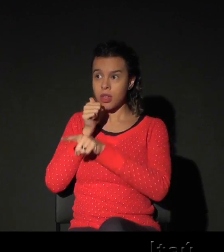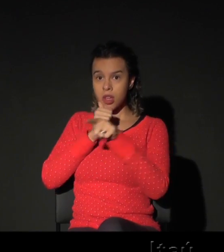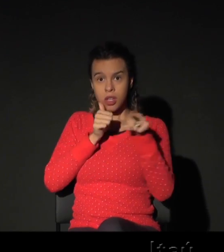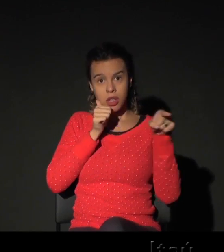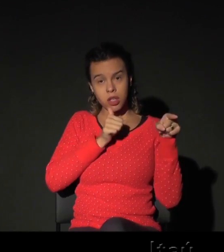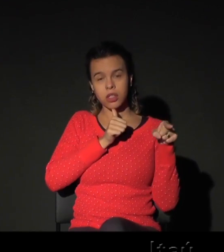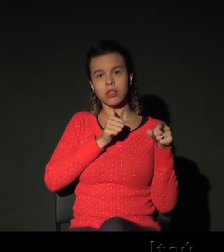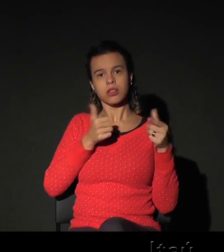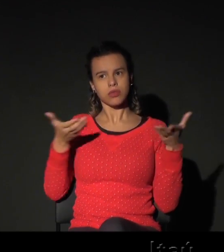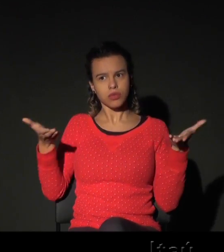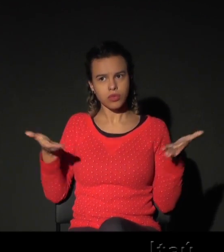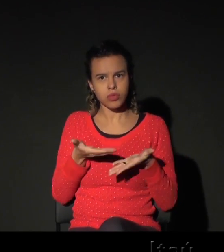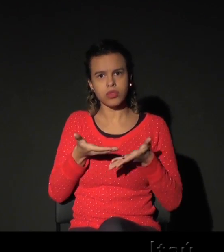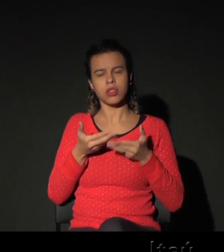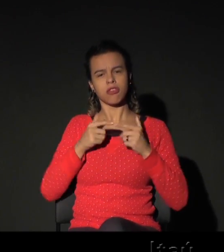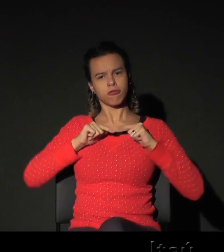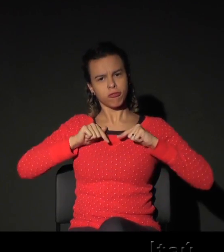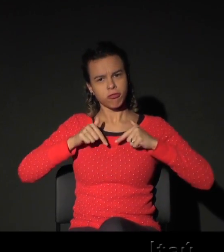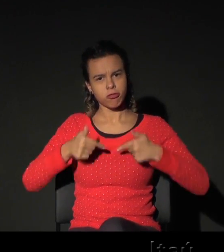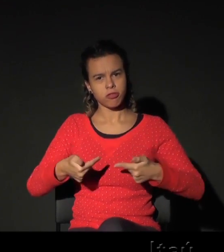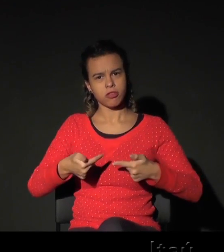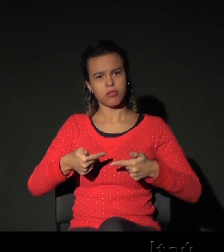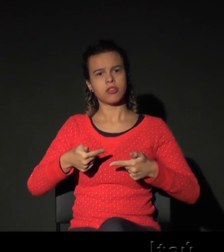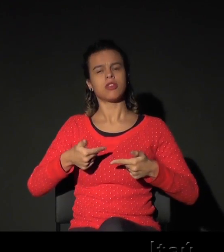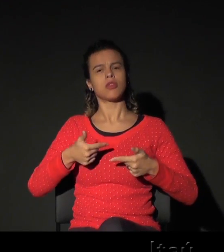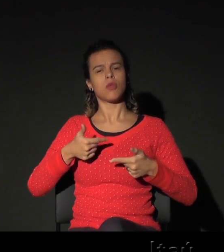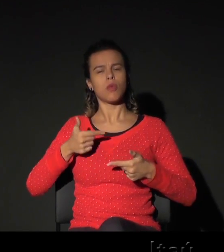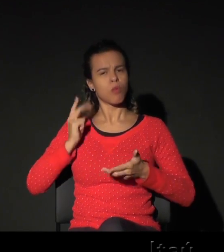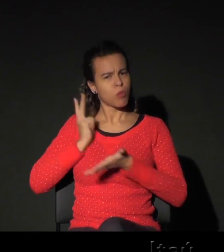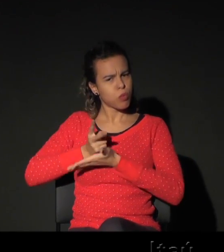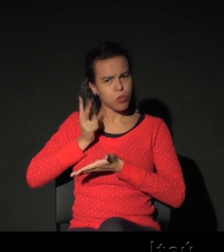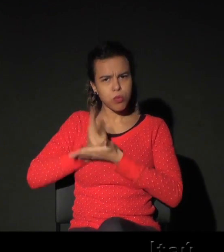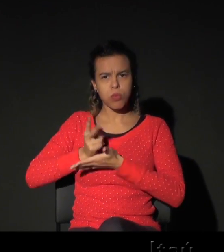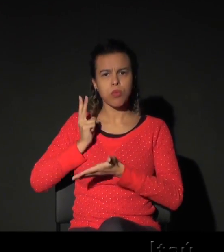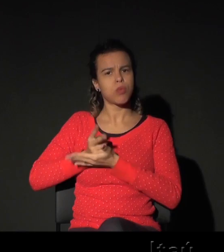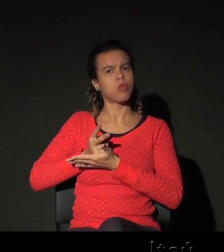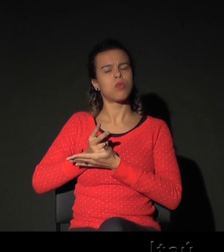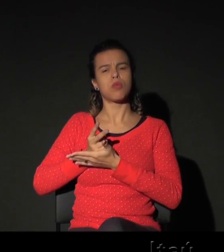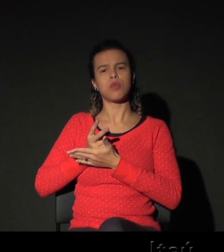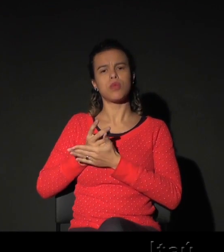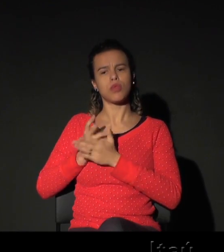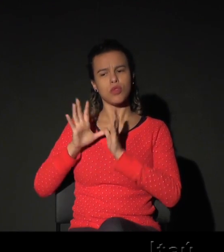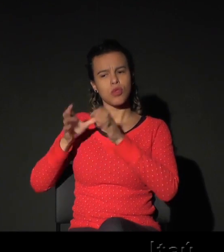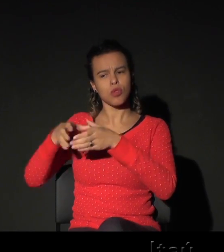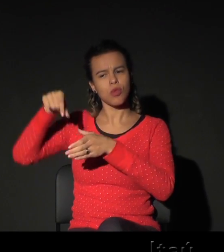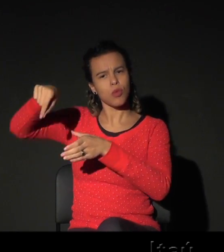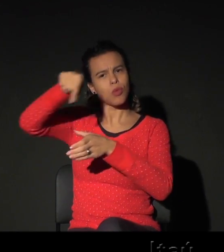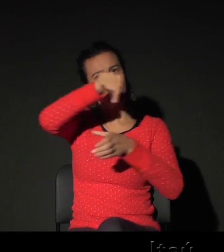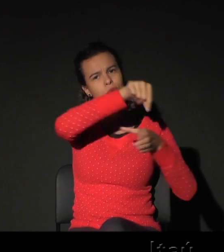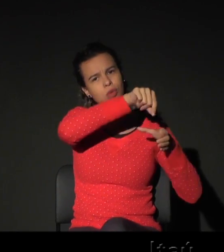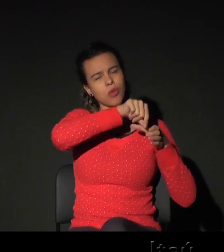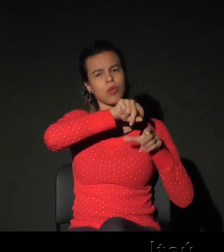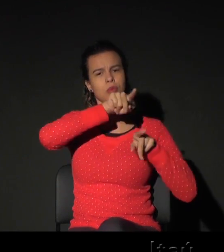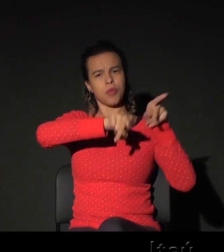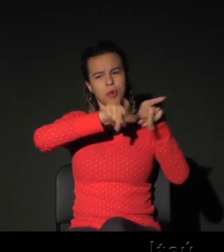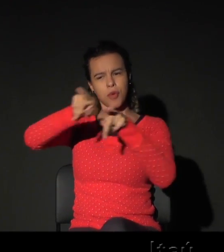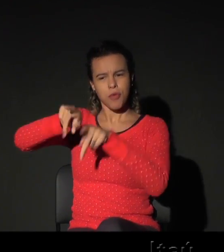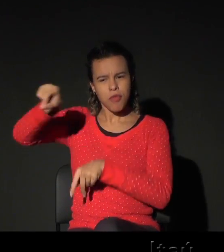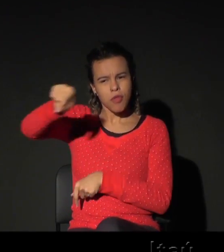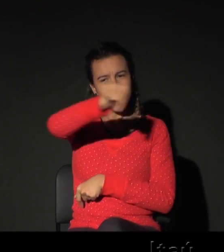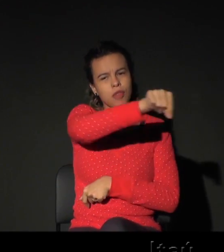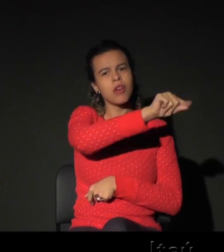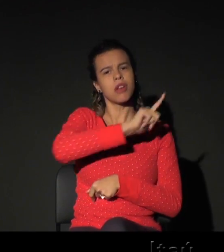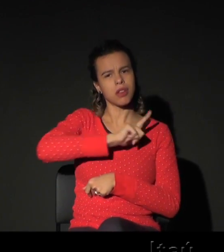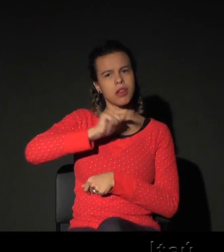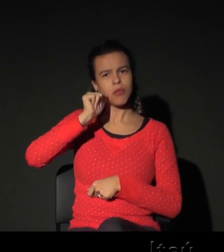mulheres hoje guerreiras né que continuam nas suas no nas suas comunidades nos seus povos